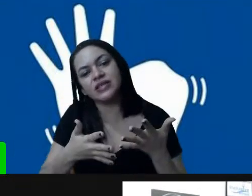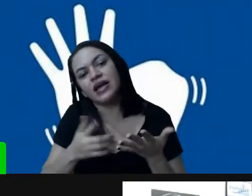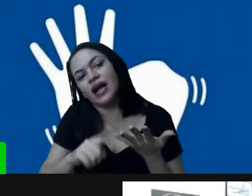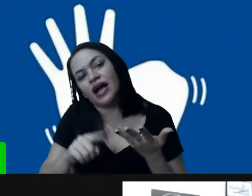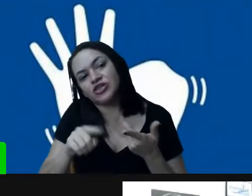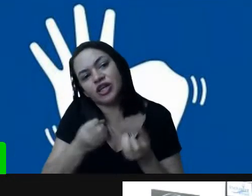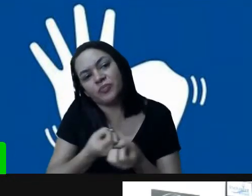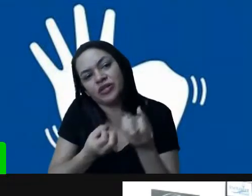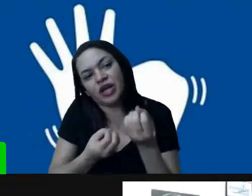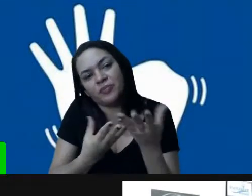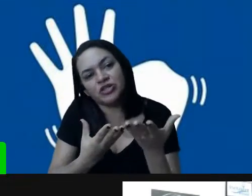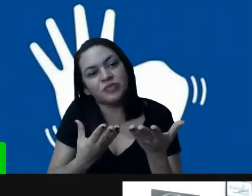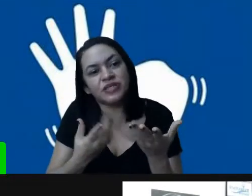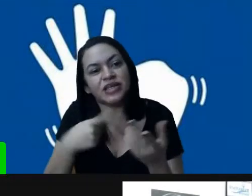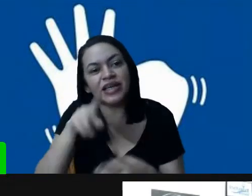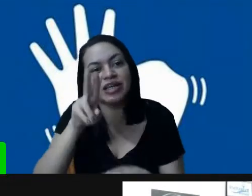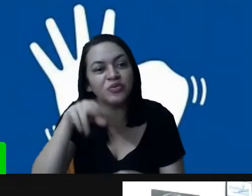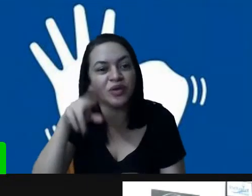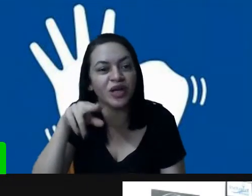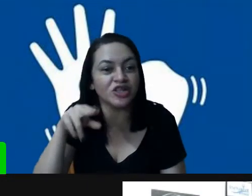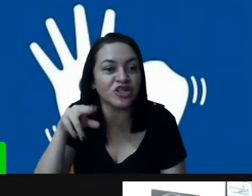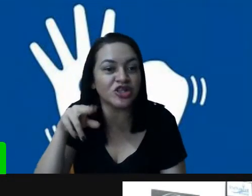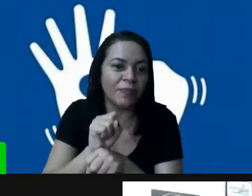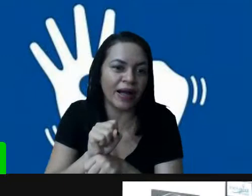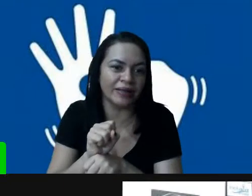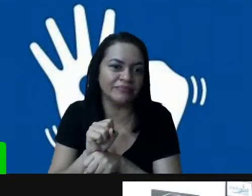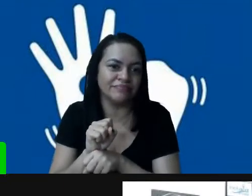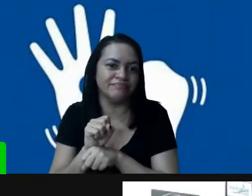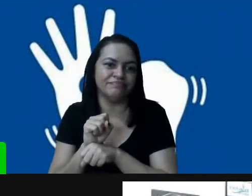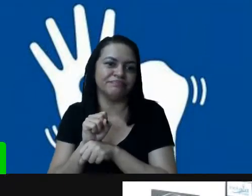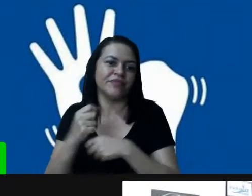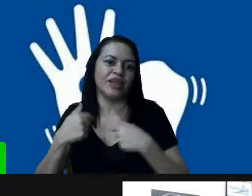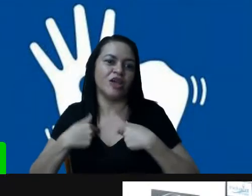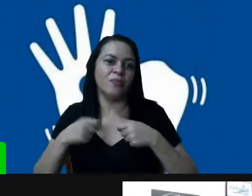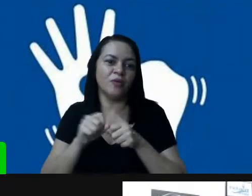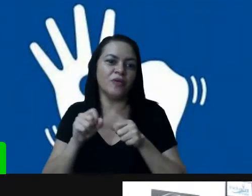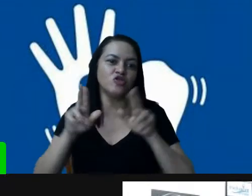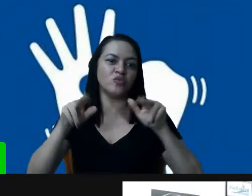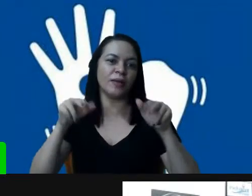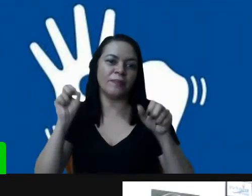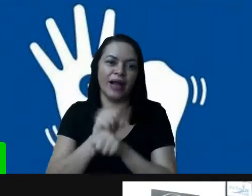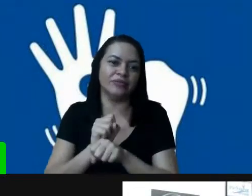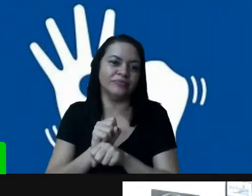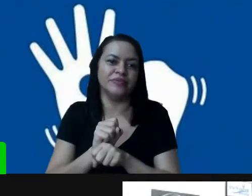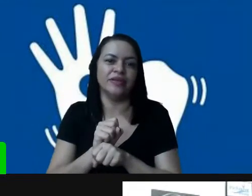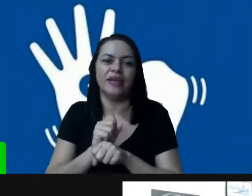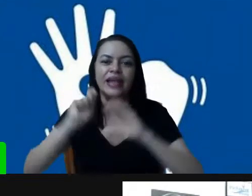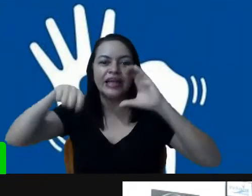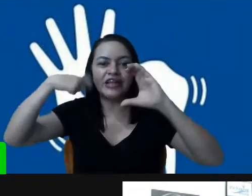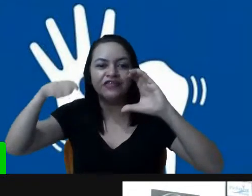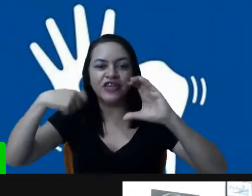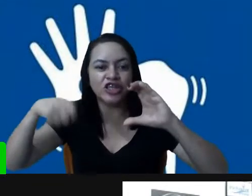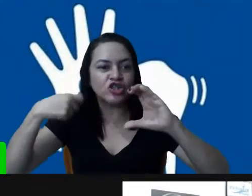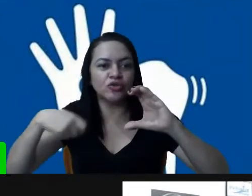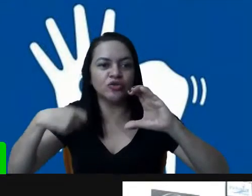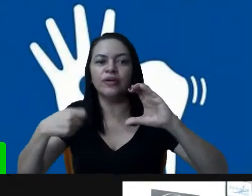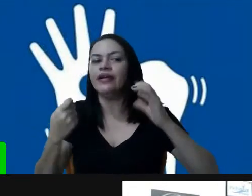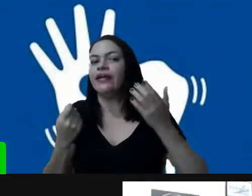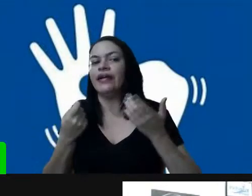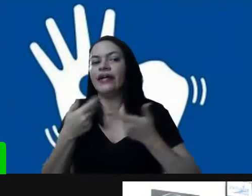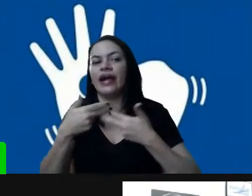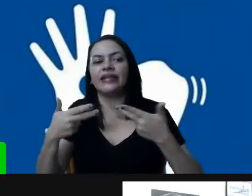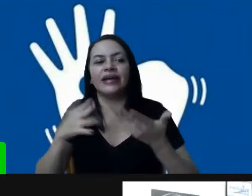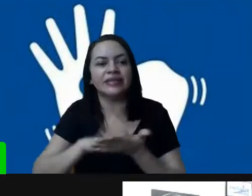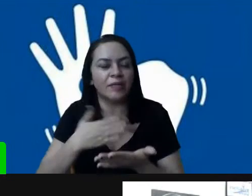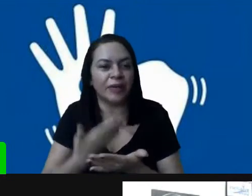Libras, a dica para o intérprete de Libras é que a gente nunca para. Eu, pelo menos, nunca paro. Em cada vídeo,